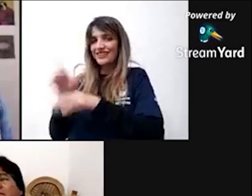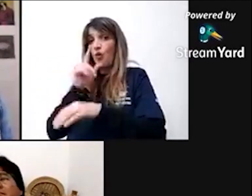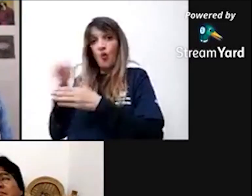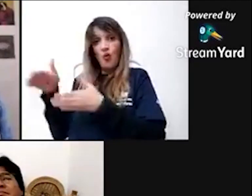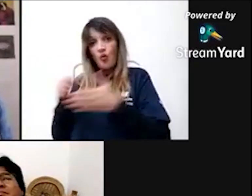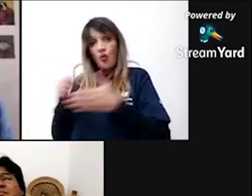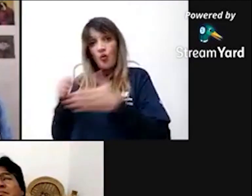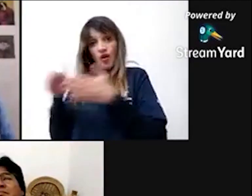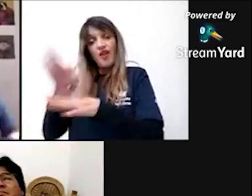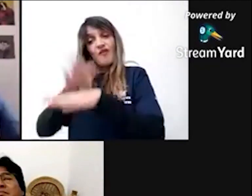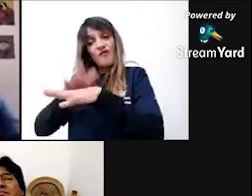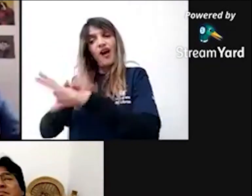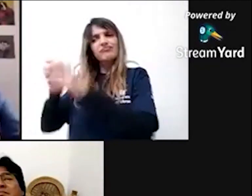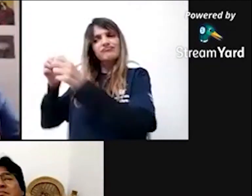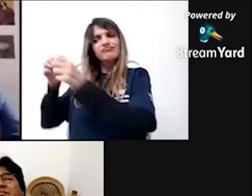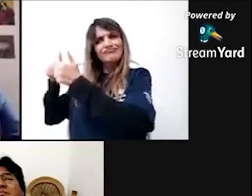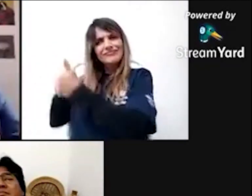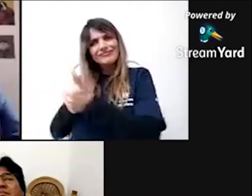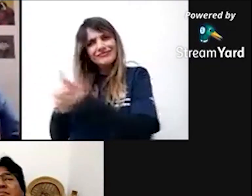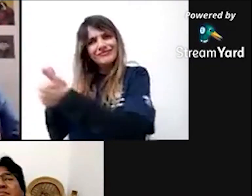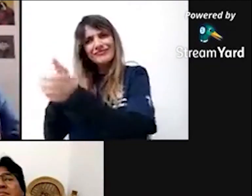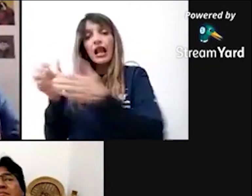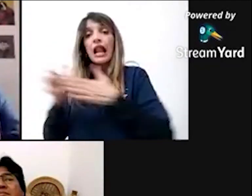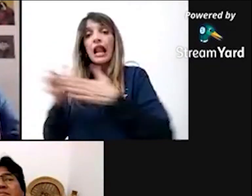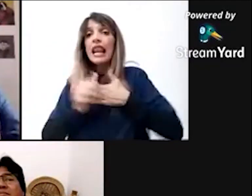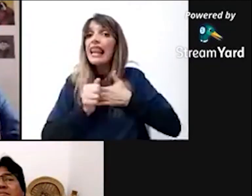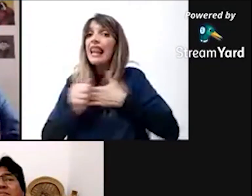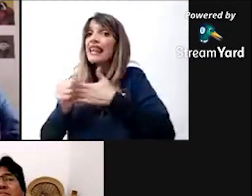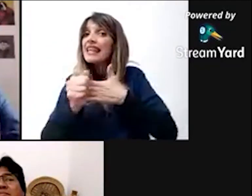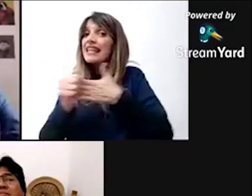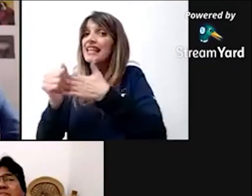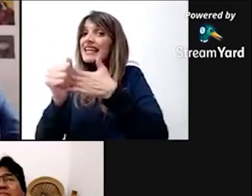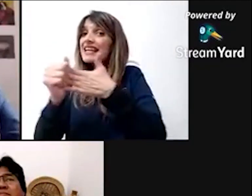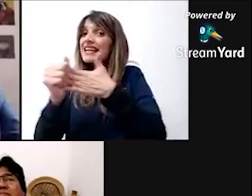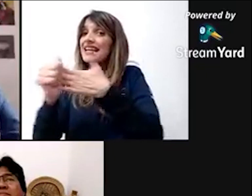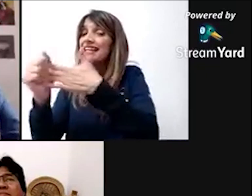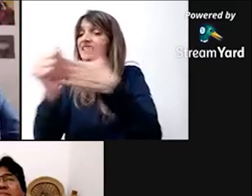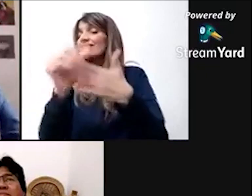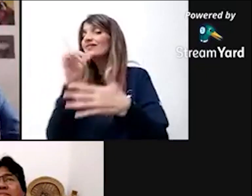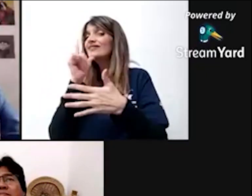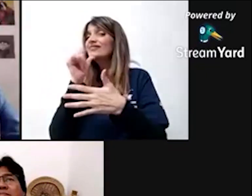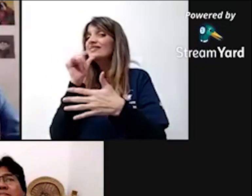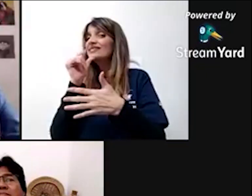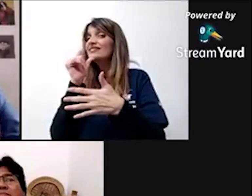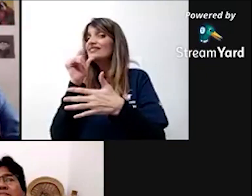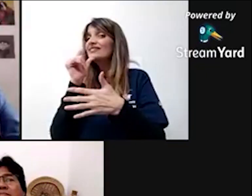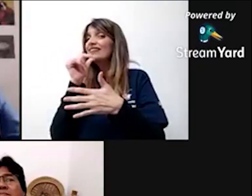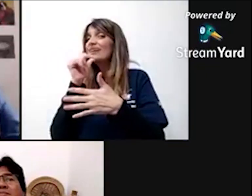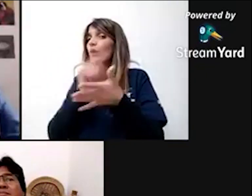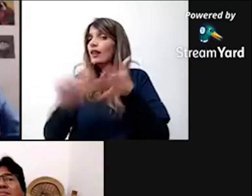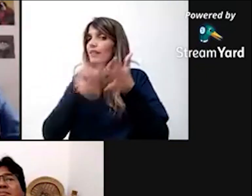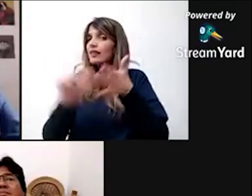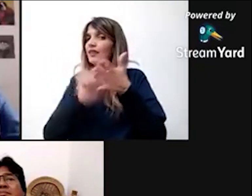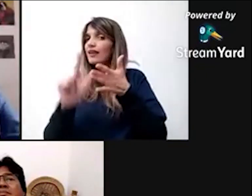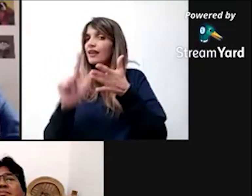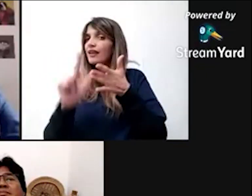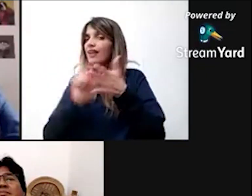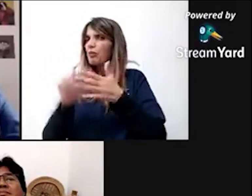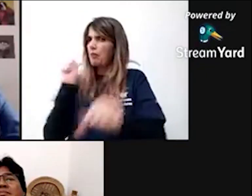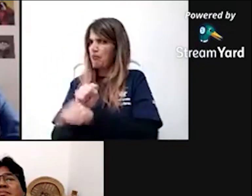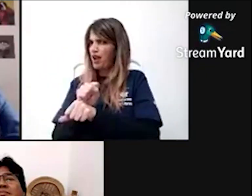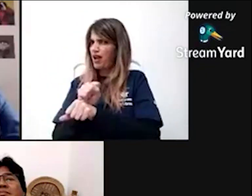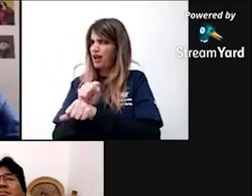ele conduz, né? O rio ele purifica. O rio ele não está parado nunca no mesmo